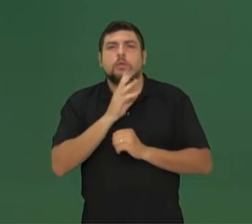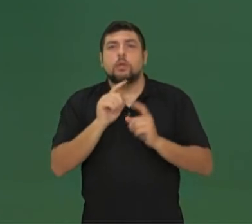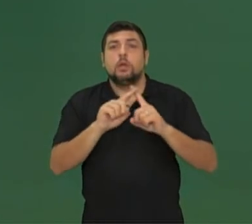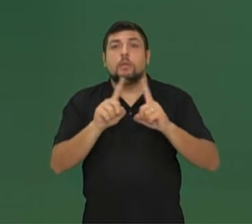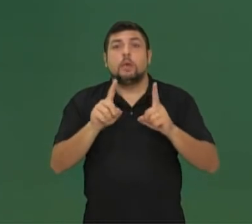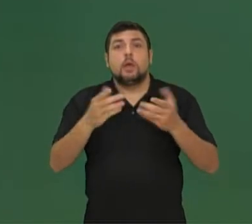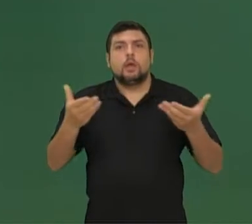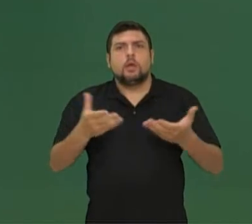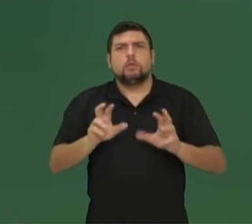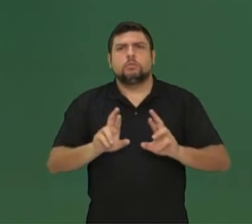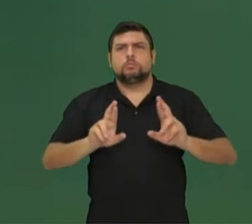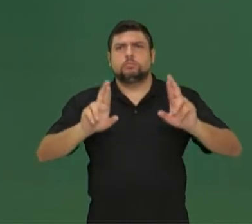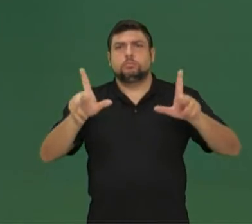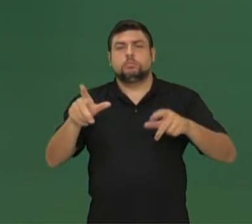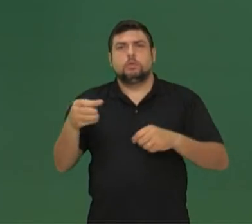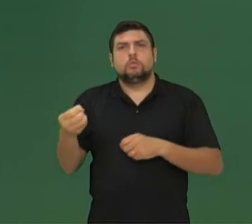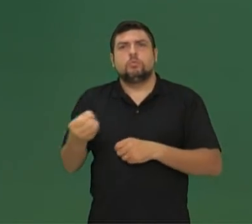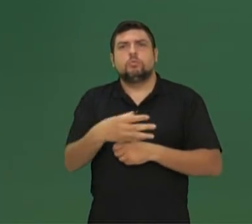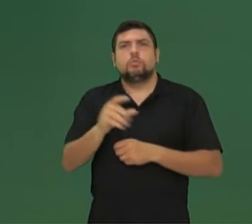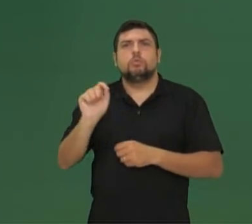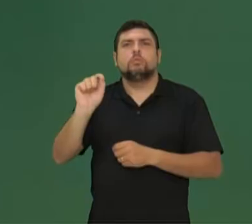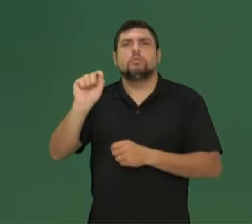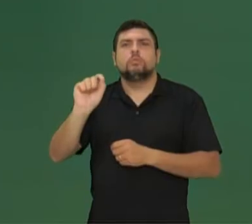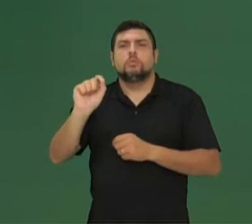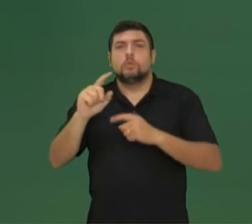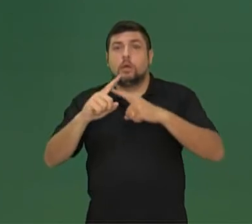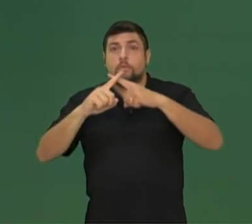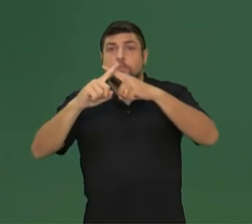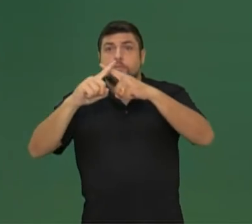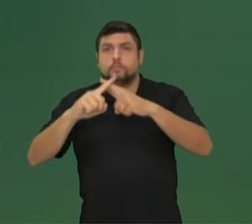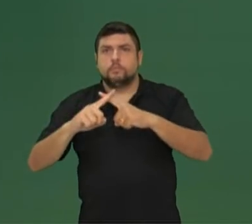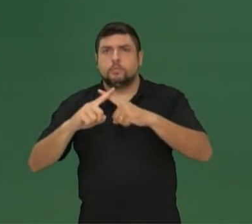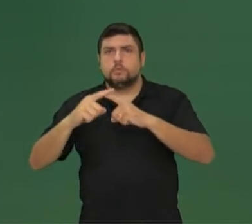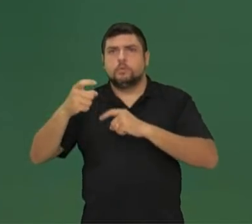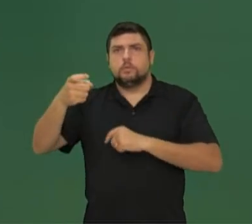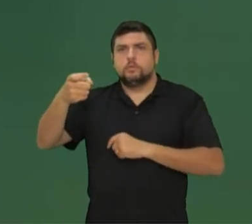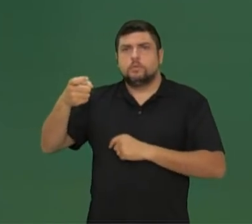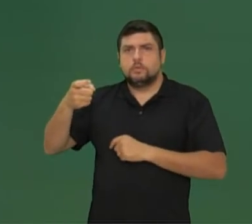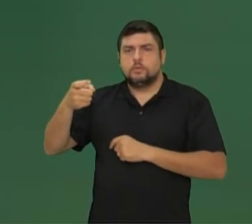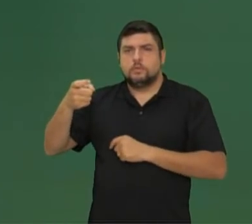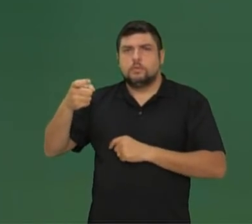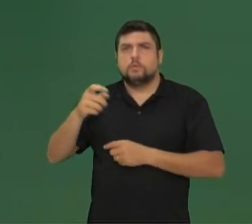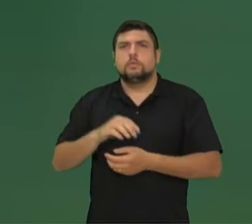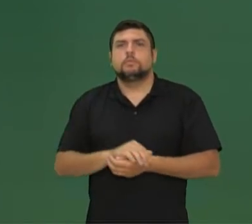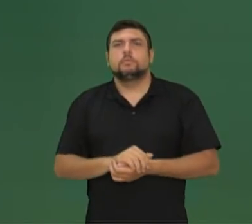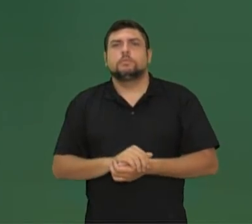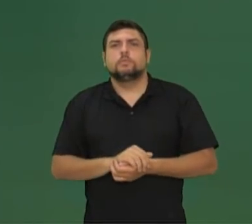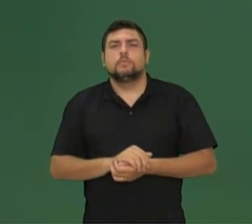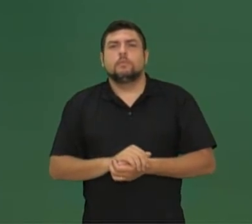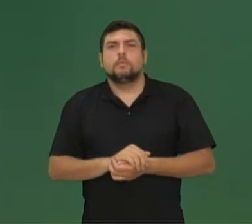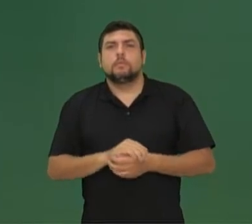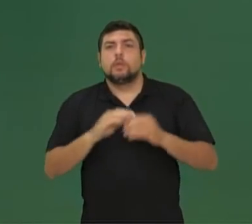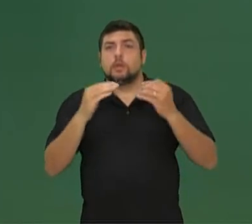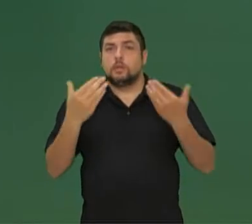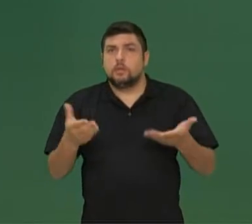uma coisa diferente agora, porque eu estou o quê? Multiplicando por x. Vezes